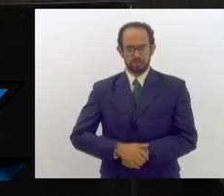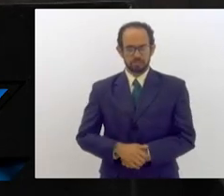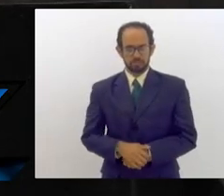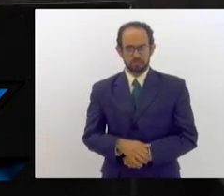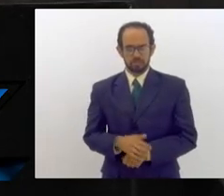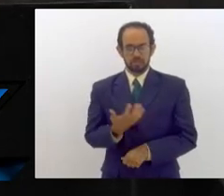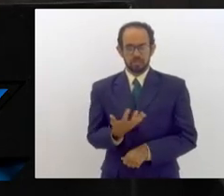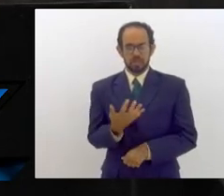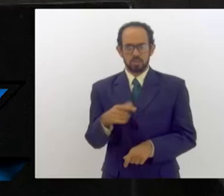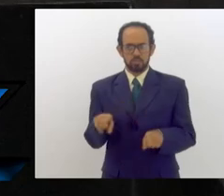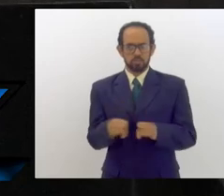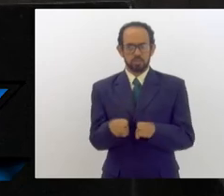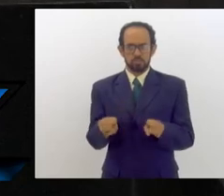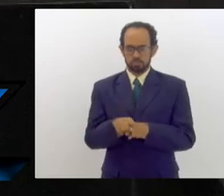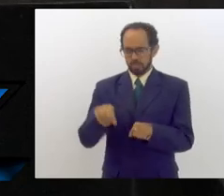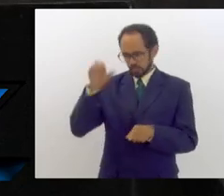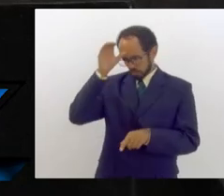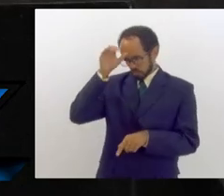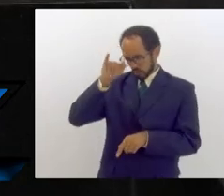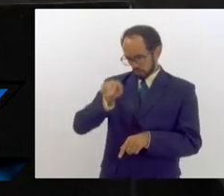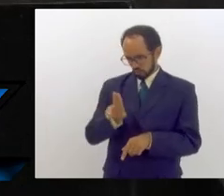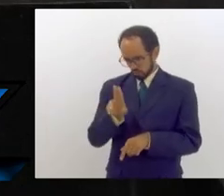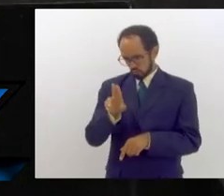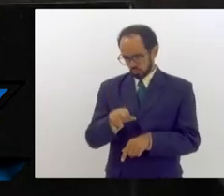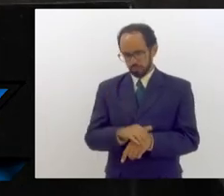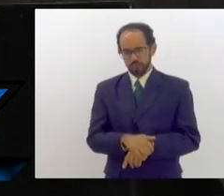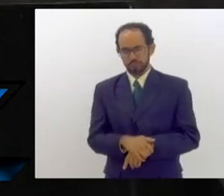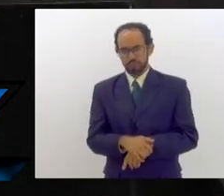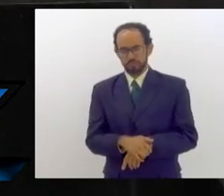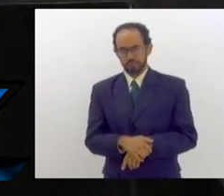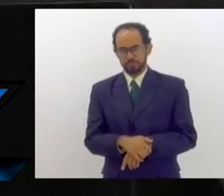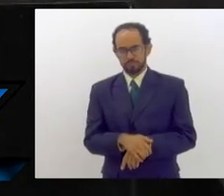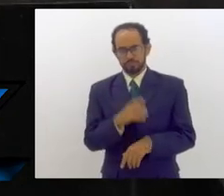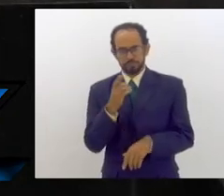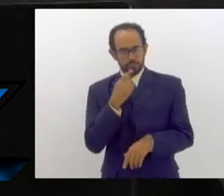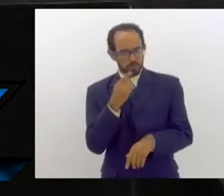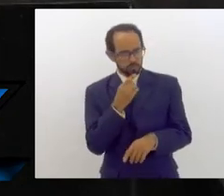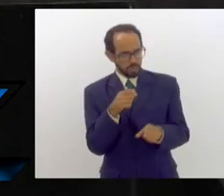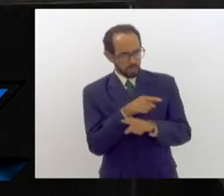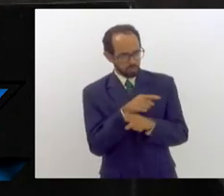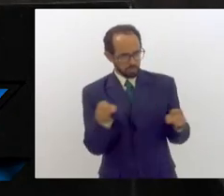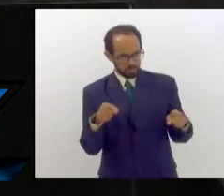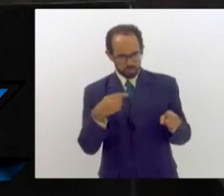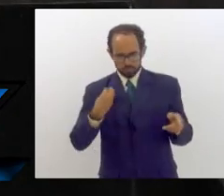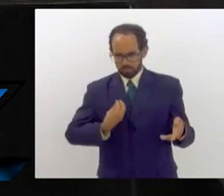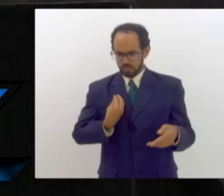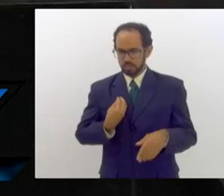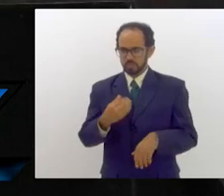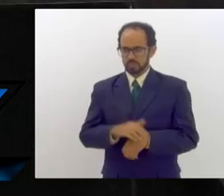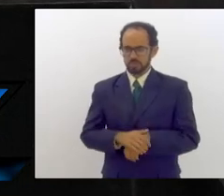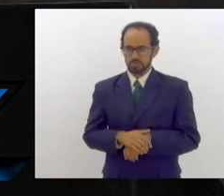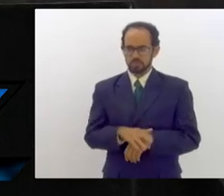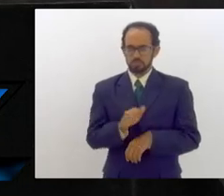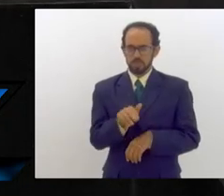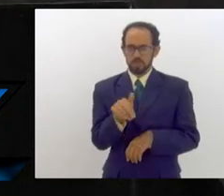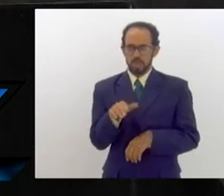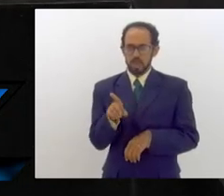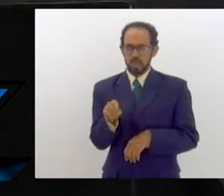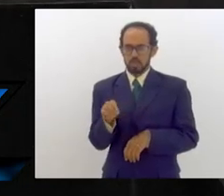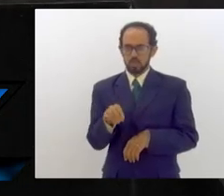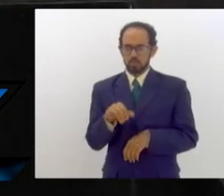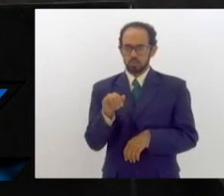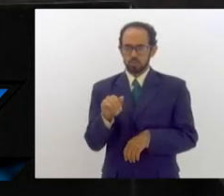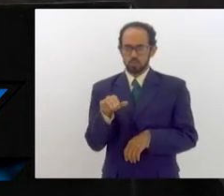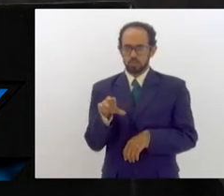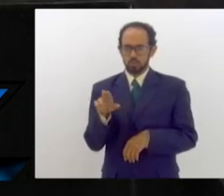quero te ajudar deputados e deputados que aqui estão Bernardo Rossi Yuri e